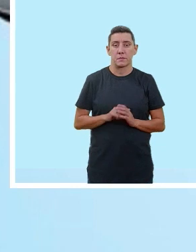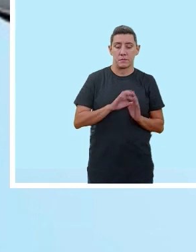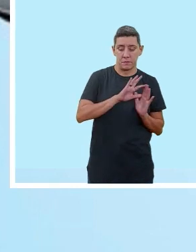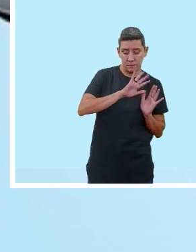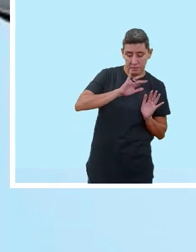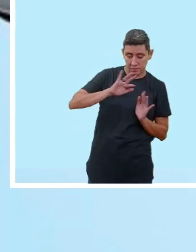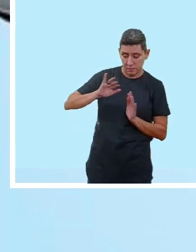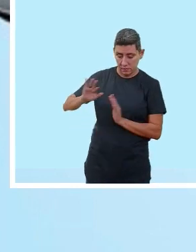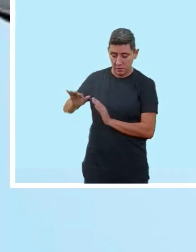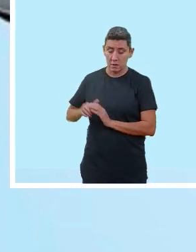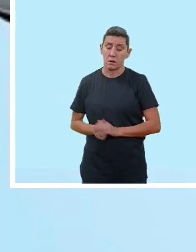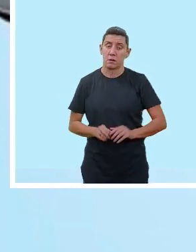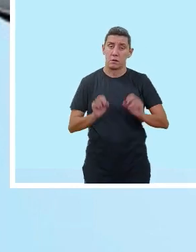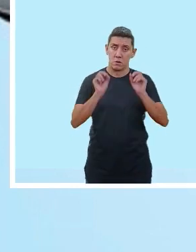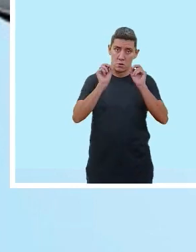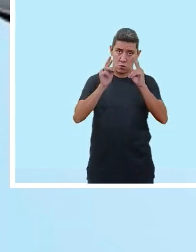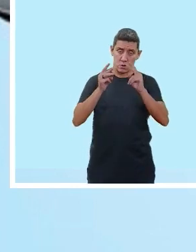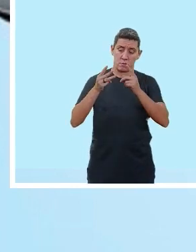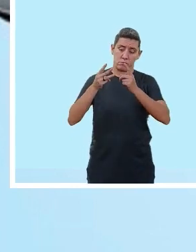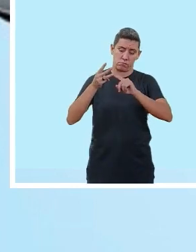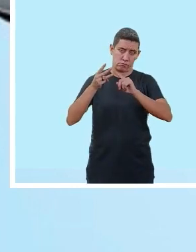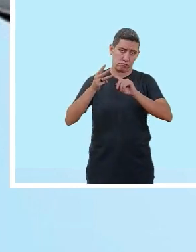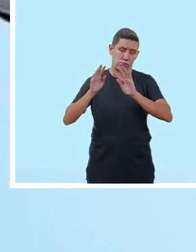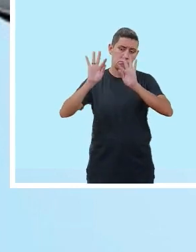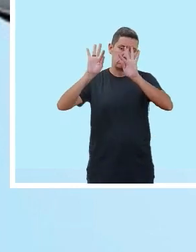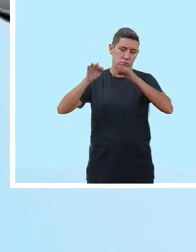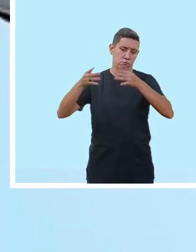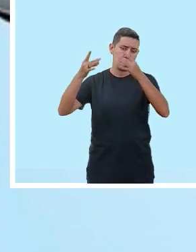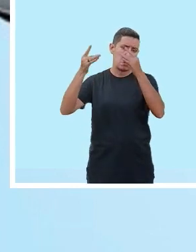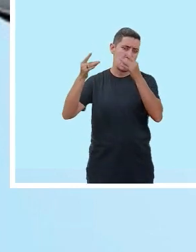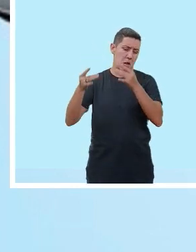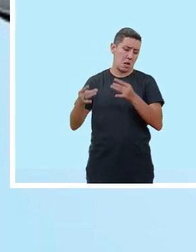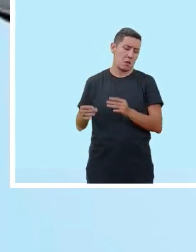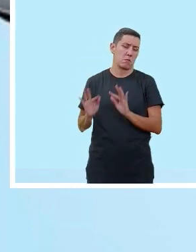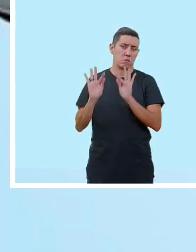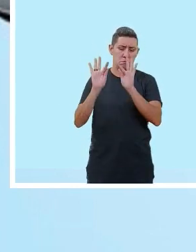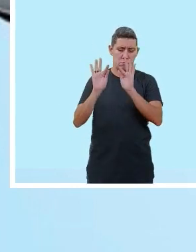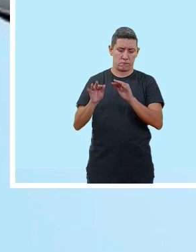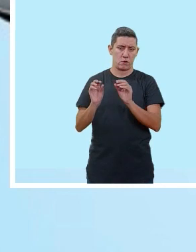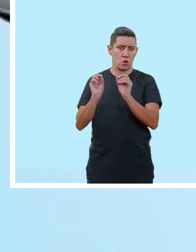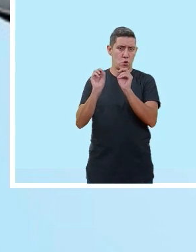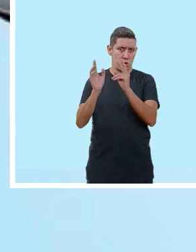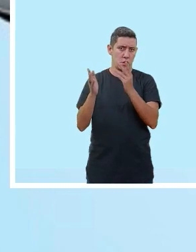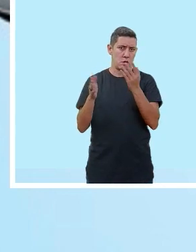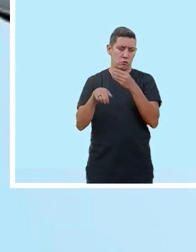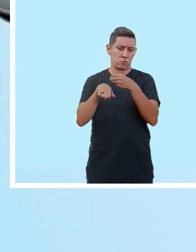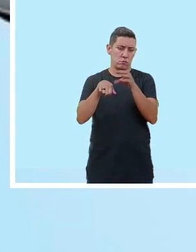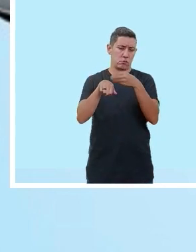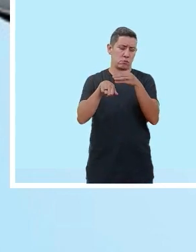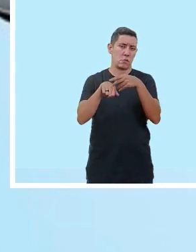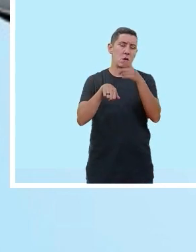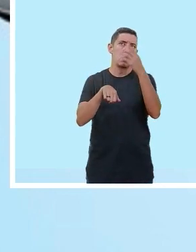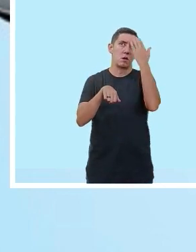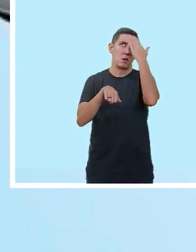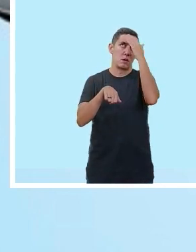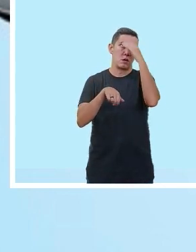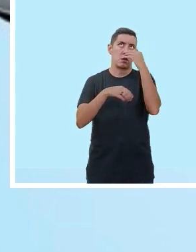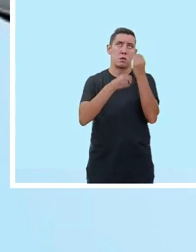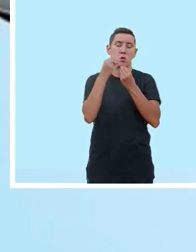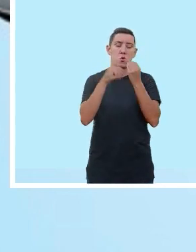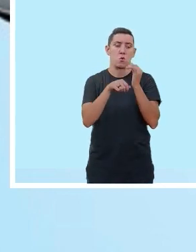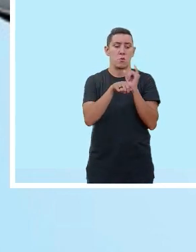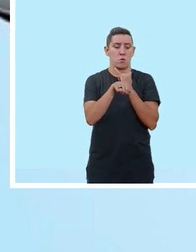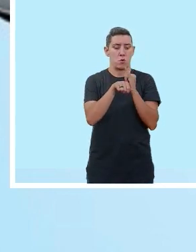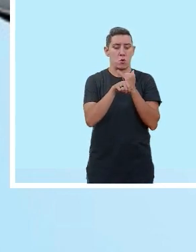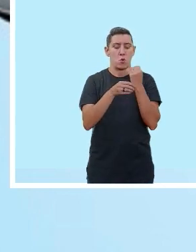Bom, com isso nós terminamos aqui o terceiro tópico, né? Então a ideia aqui era falar um pouquinho sobre a regulação e quais são